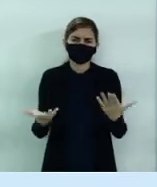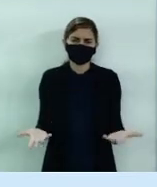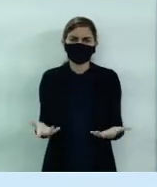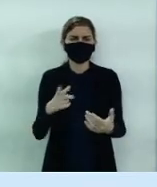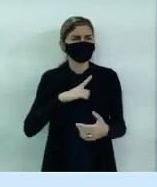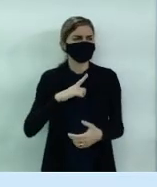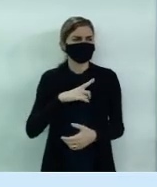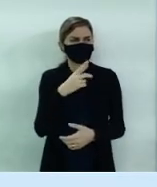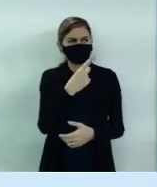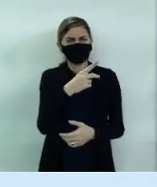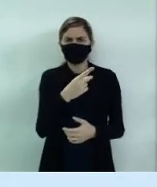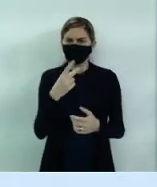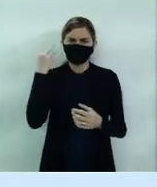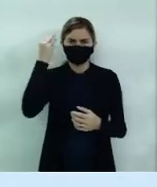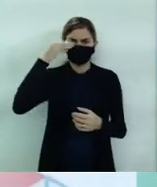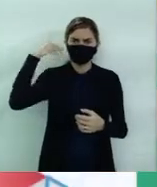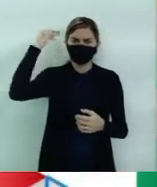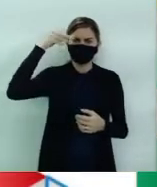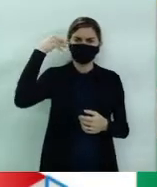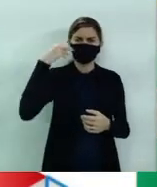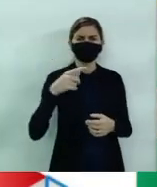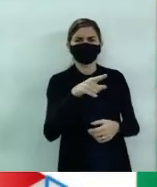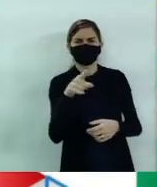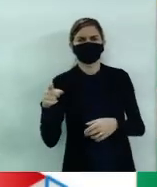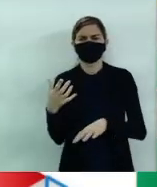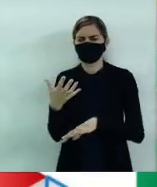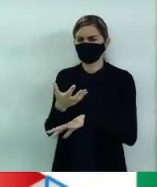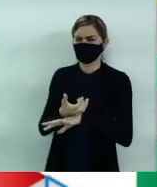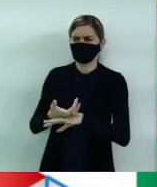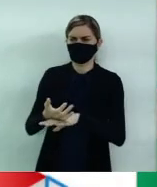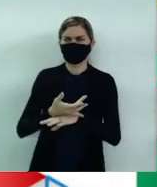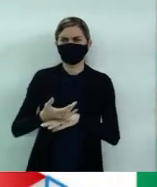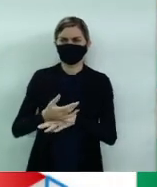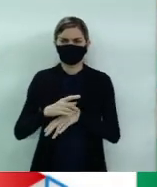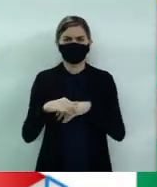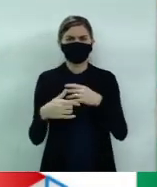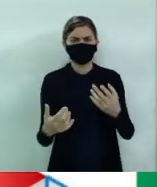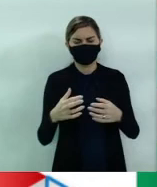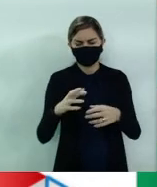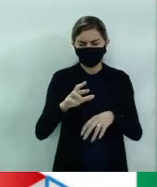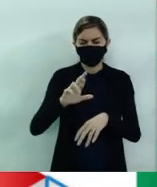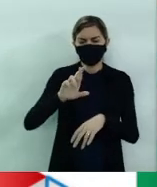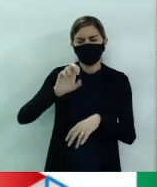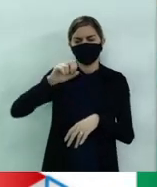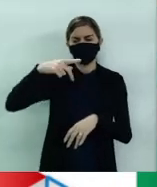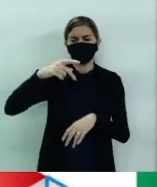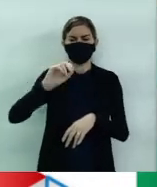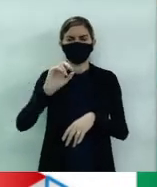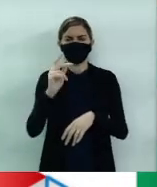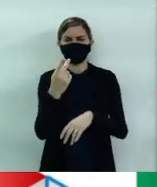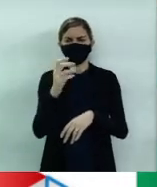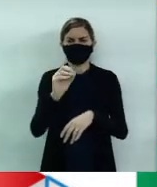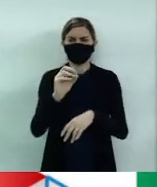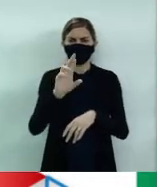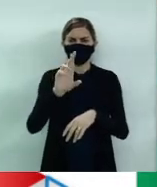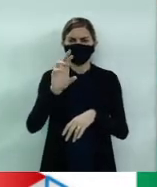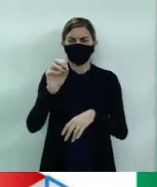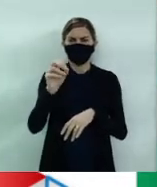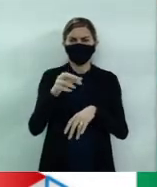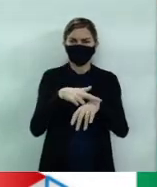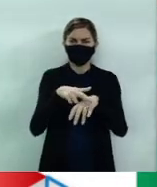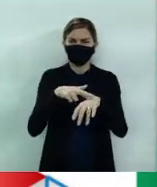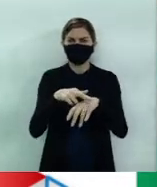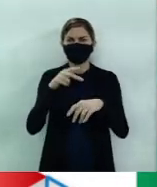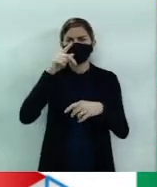tem aí no nosso experimento, você vai pegar, no caso, né, um repolho roxo, vai separar lá